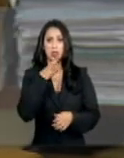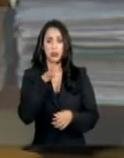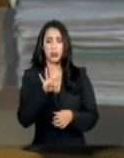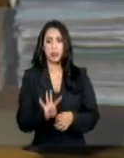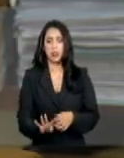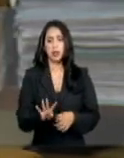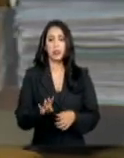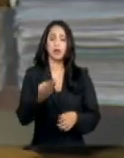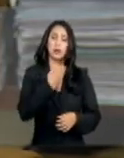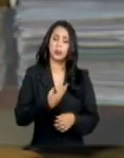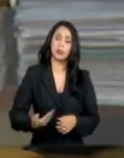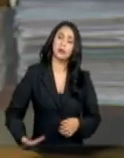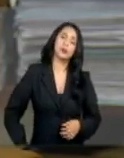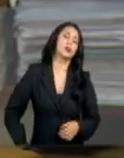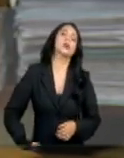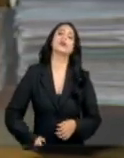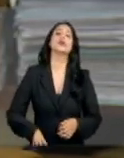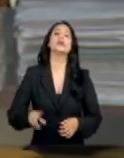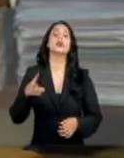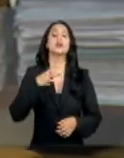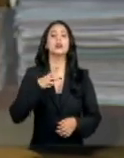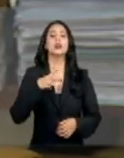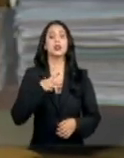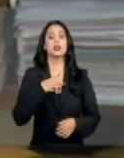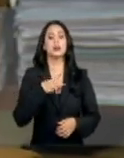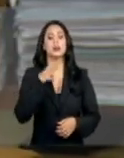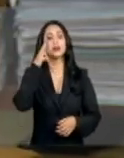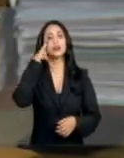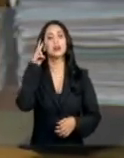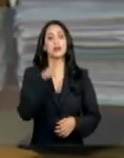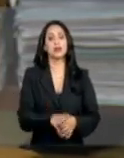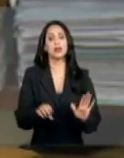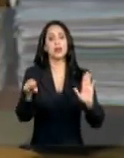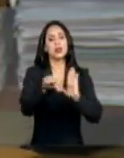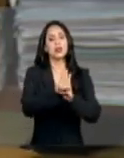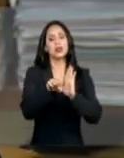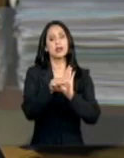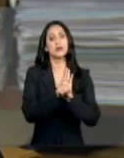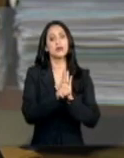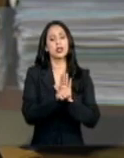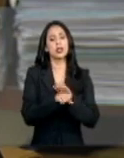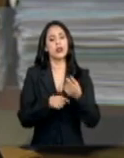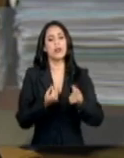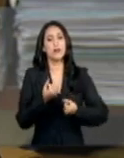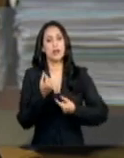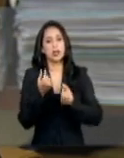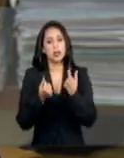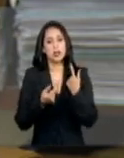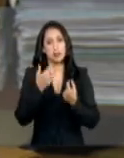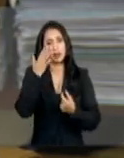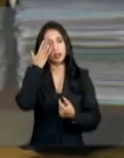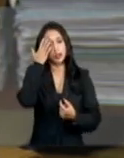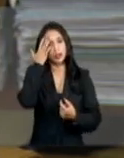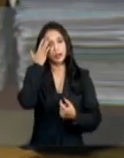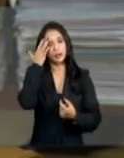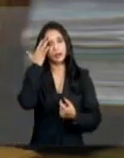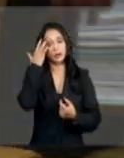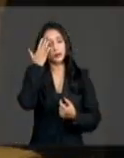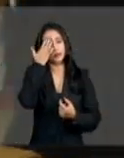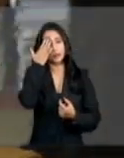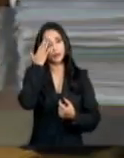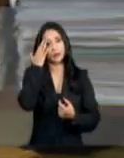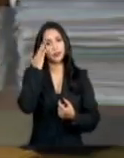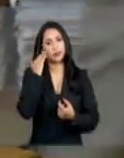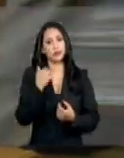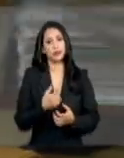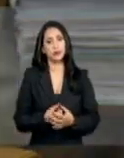público e iniciativa privada o fundo com essa espécie de criminalidade financeira irá a um